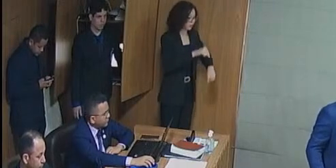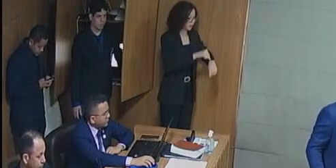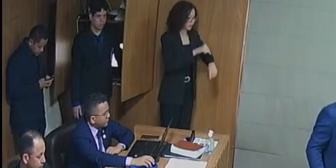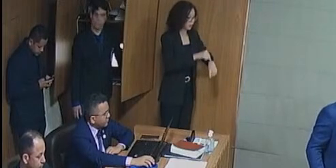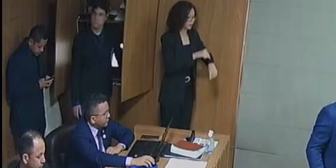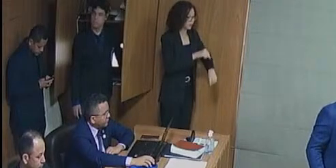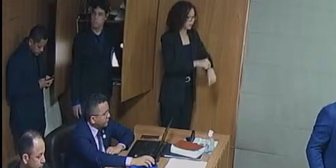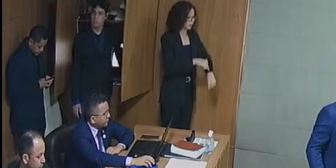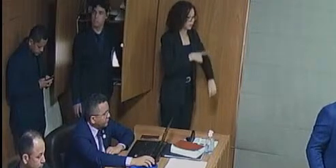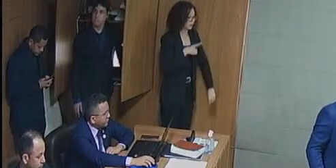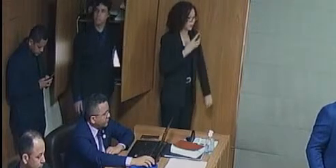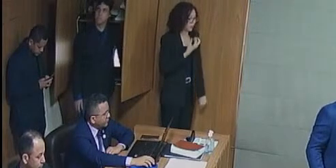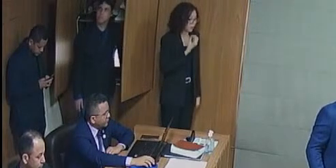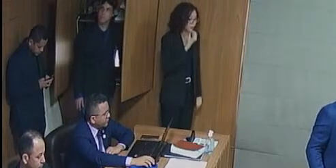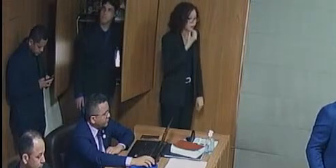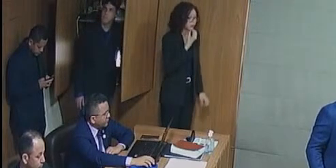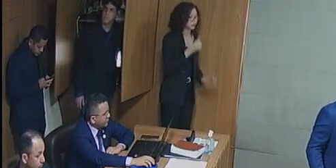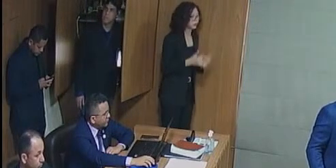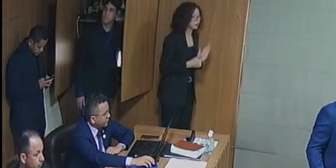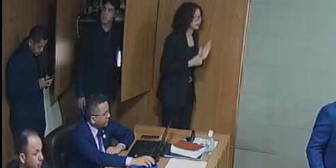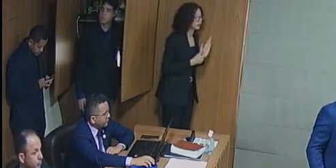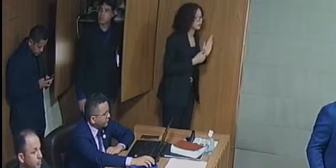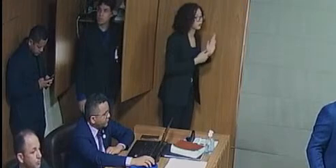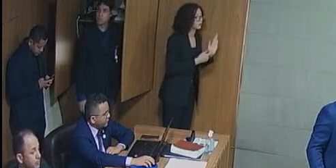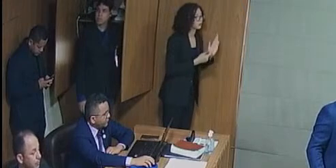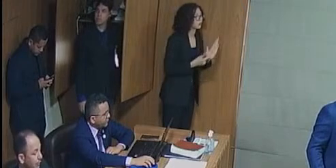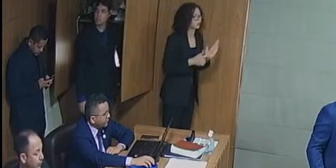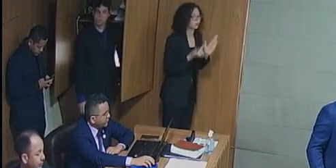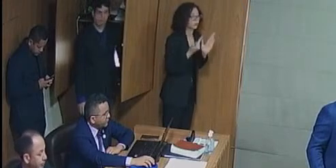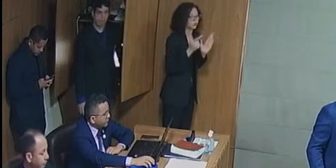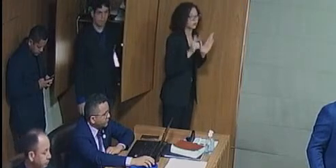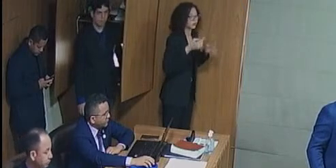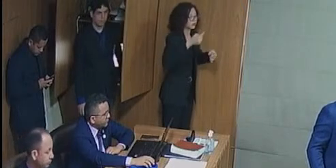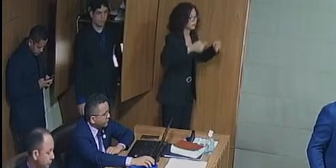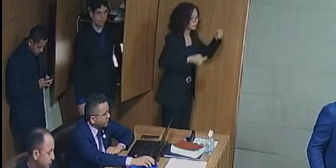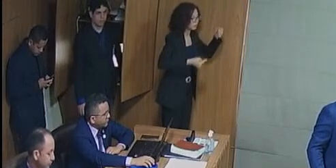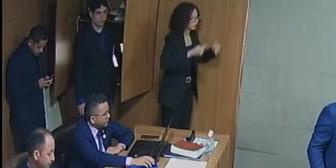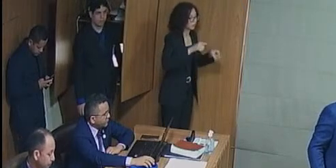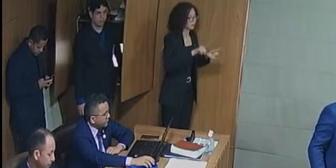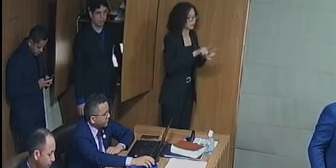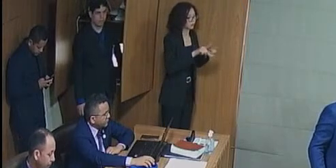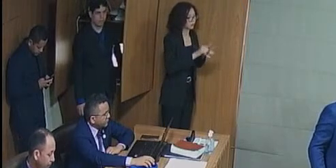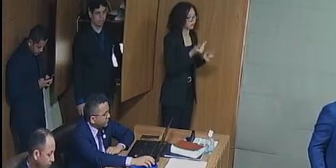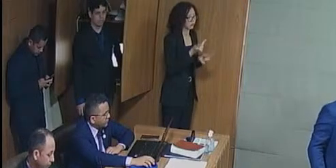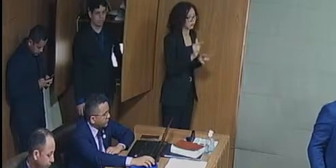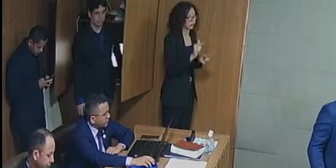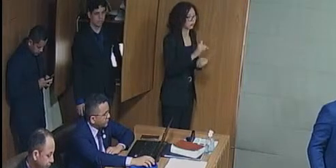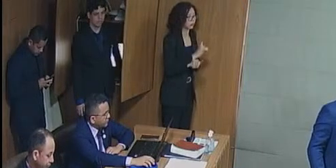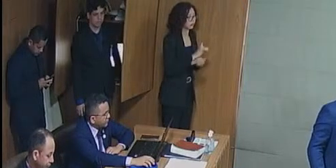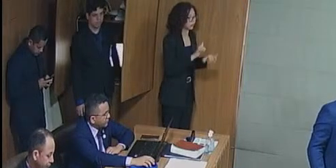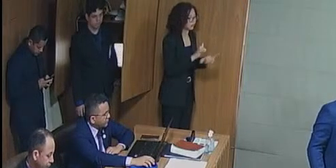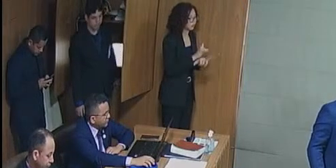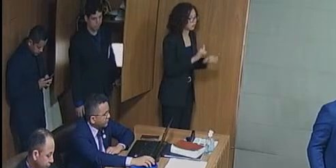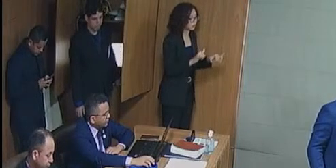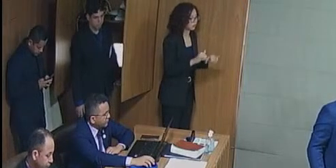oportuno eu trarei aqui outro debate outras informações